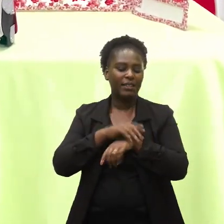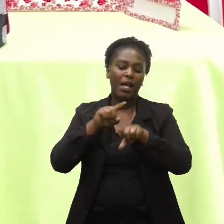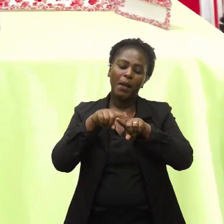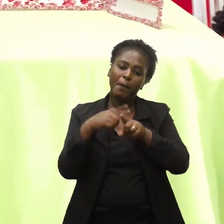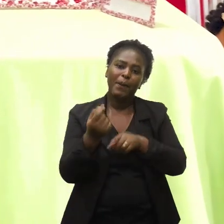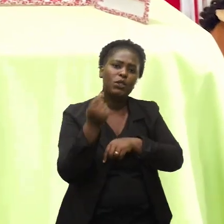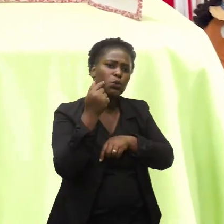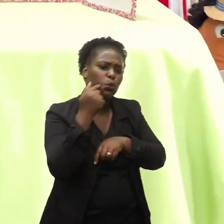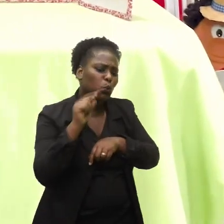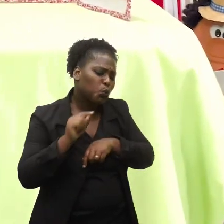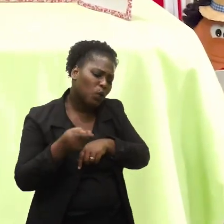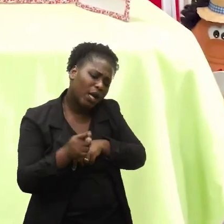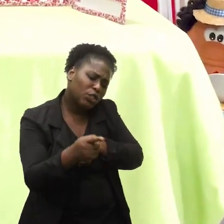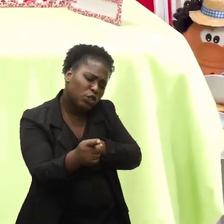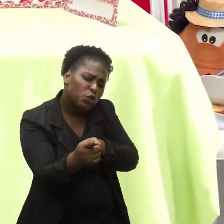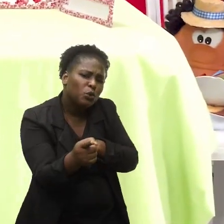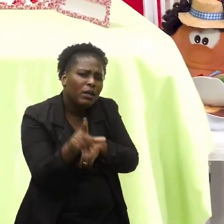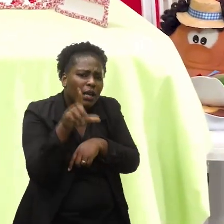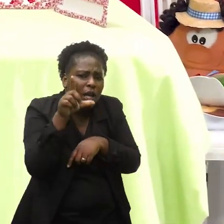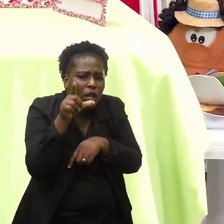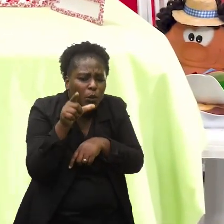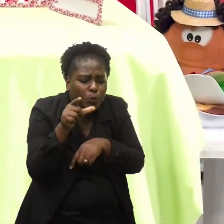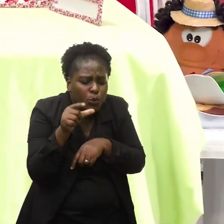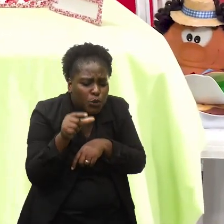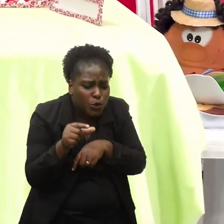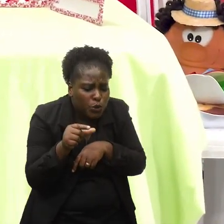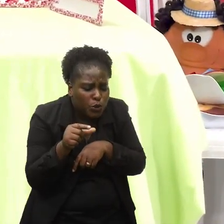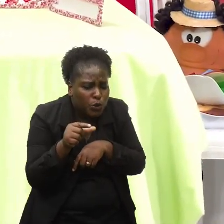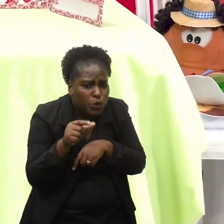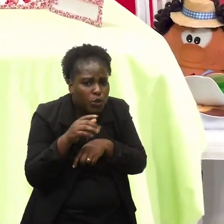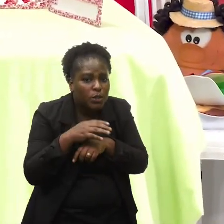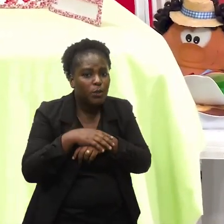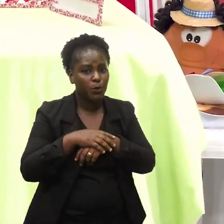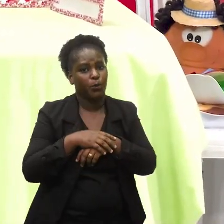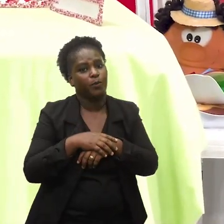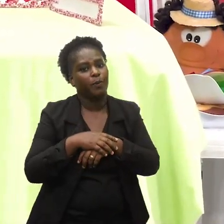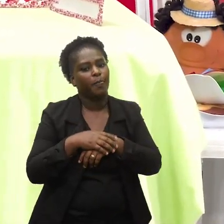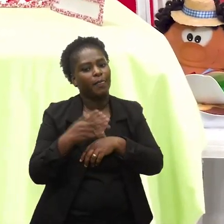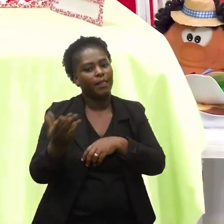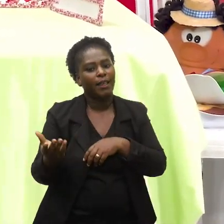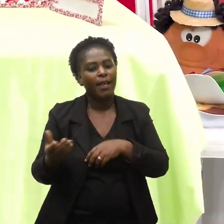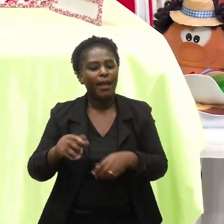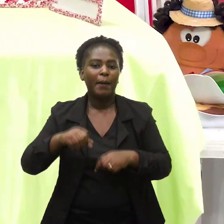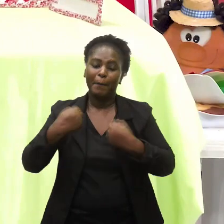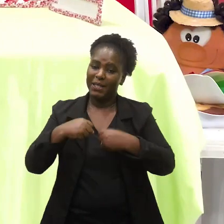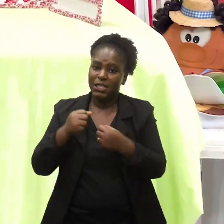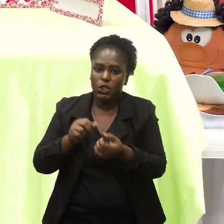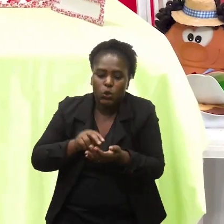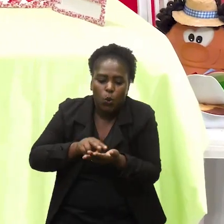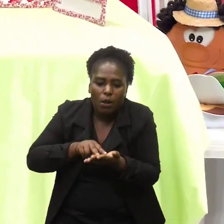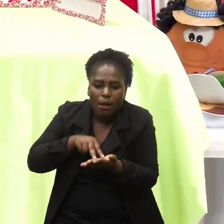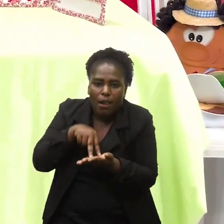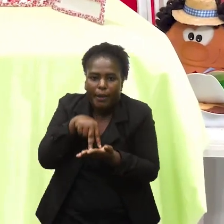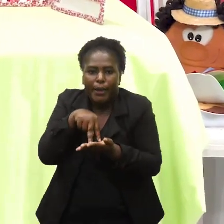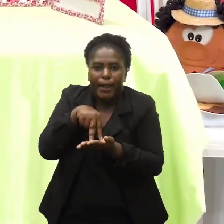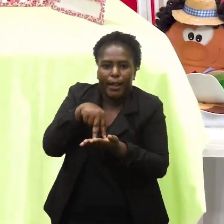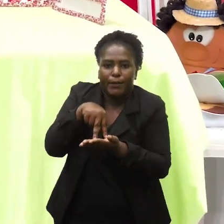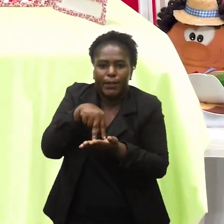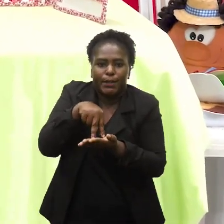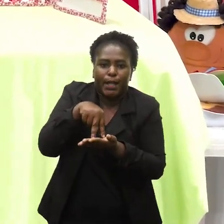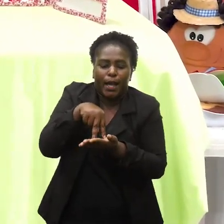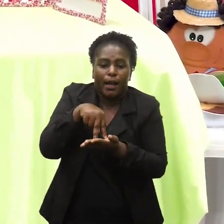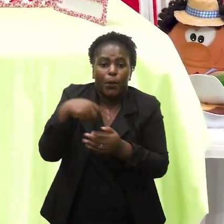pequeno, ele foi se arrumar, mas ele teve que se levantar um pouquinho, porque a roupa estava muito no